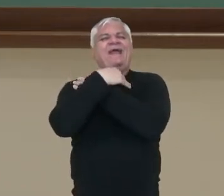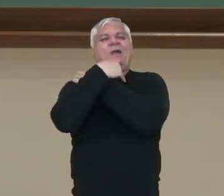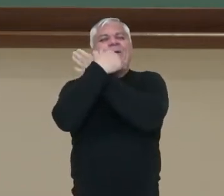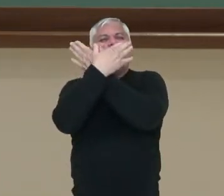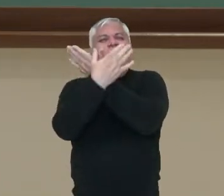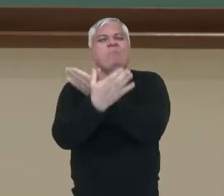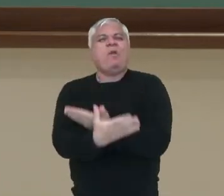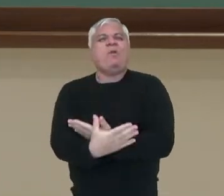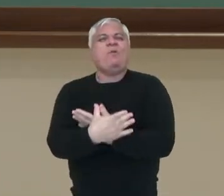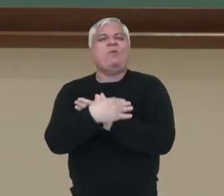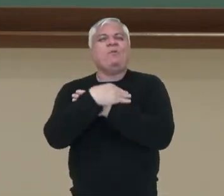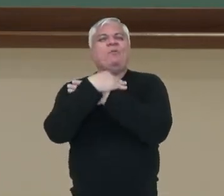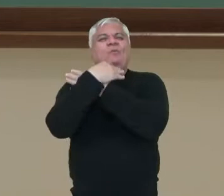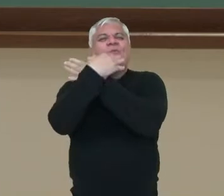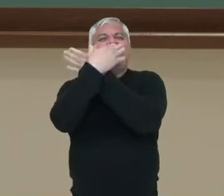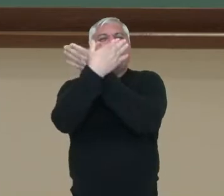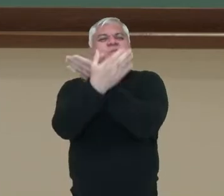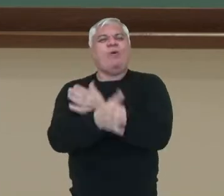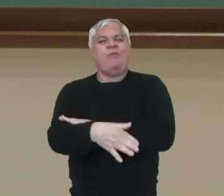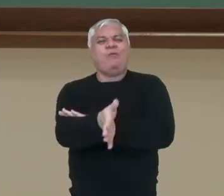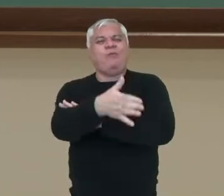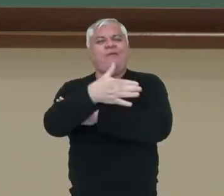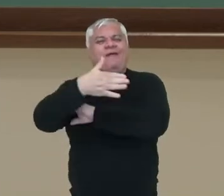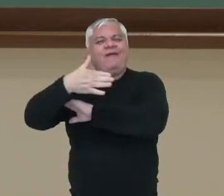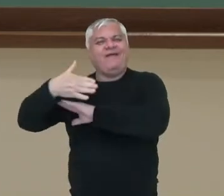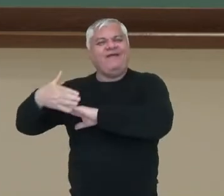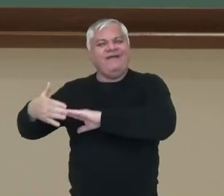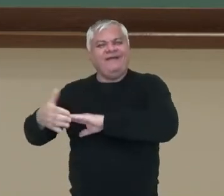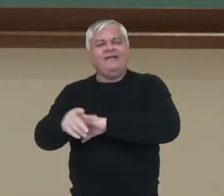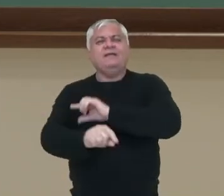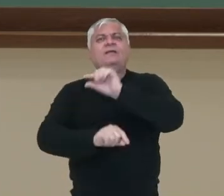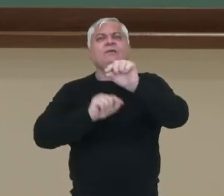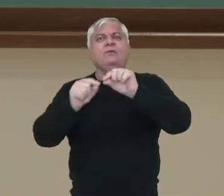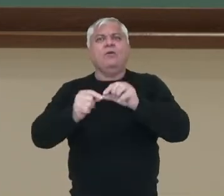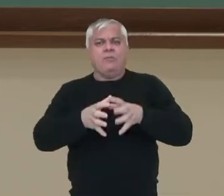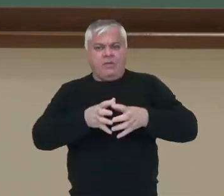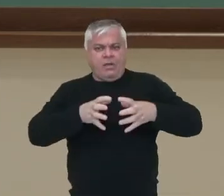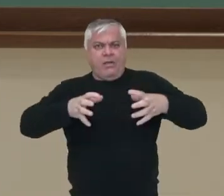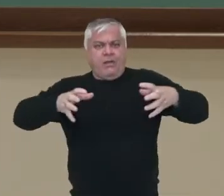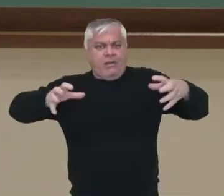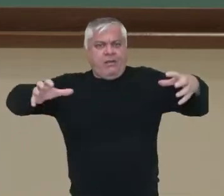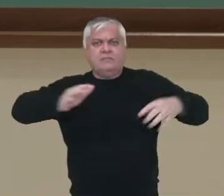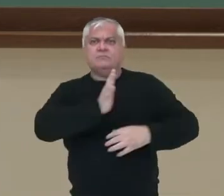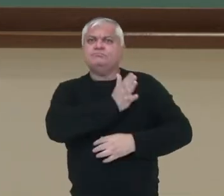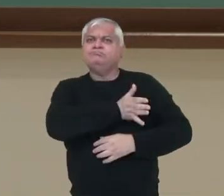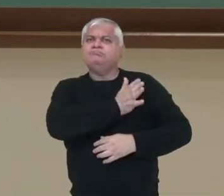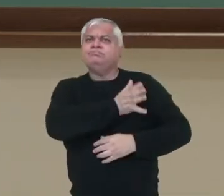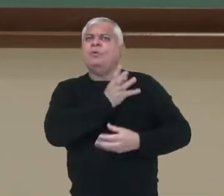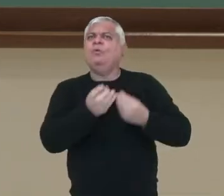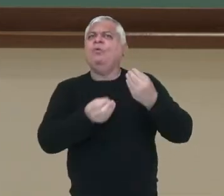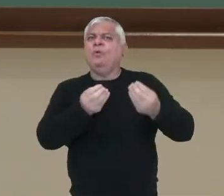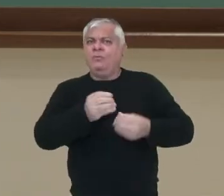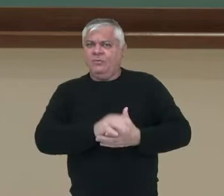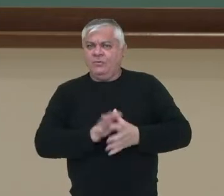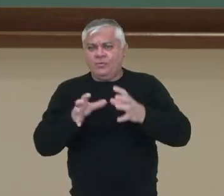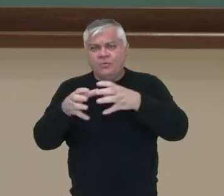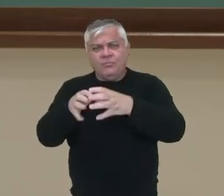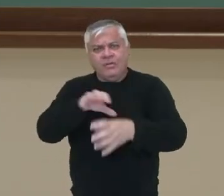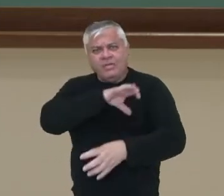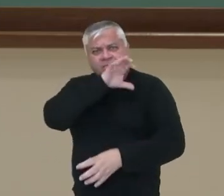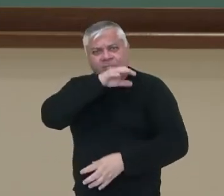Mas como que é a circulação sanguínea num coração tão grande assim? Como será que é o coração dos mamíferos em geral? Na verdade, assim,